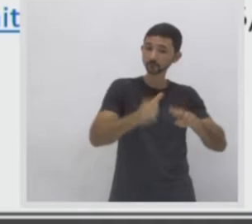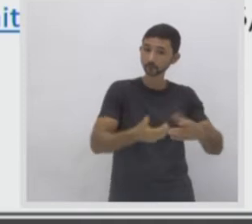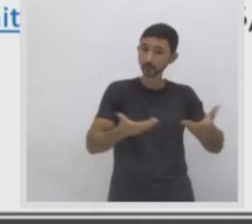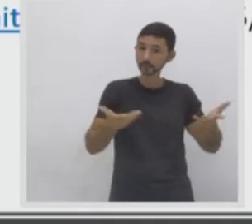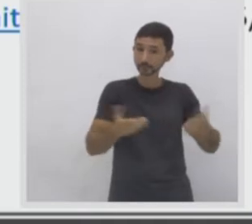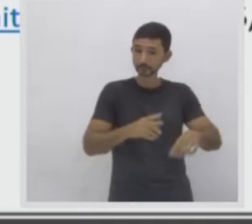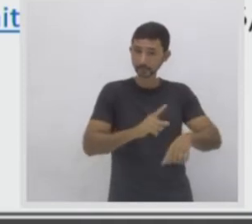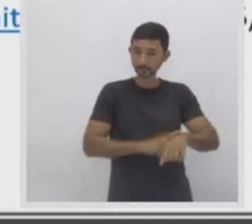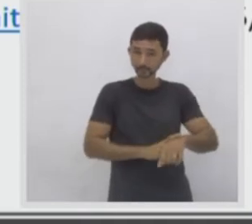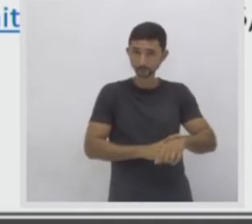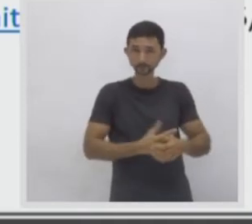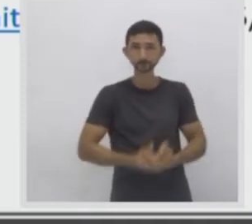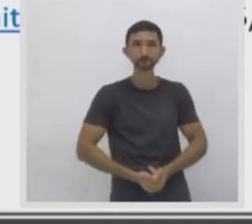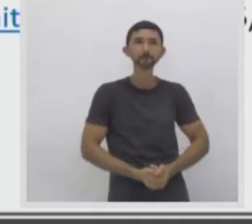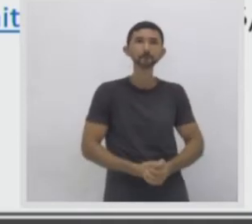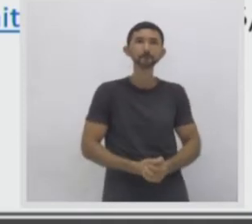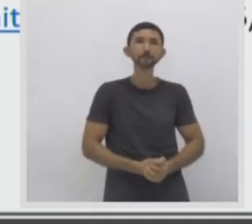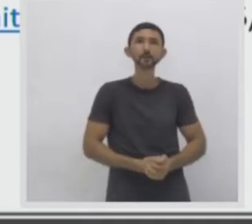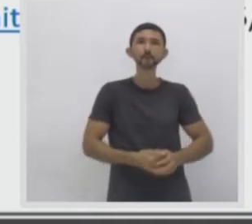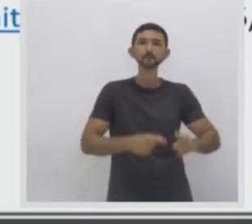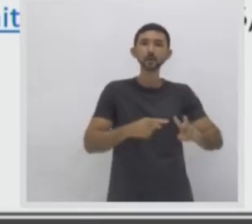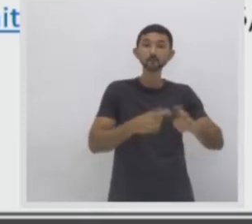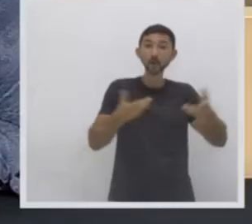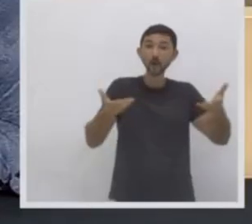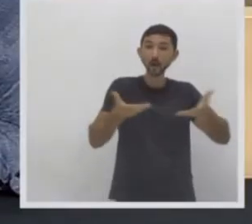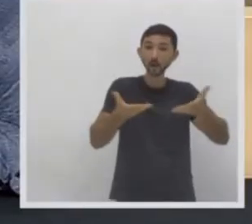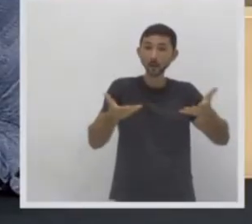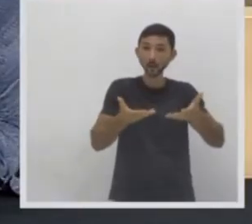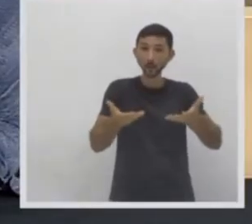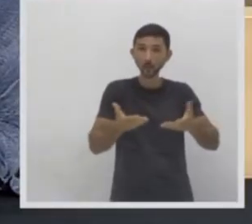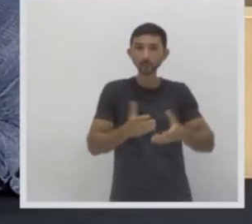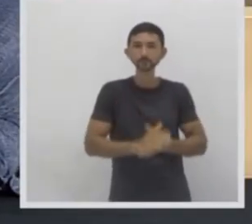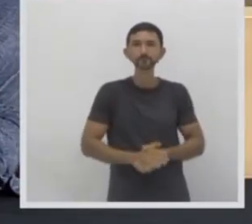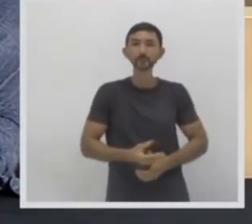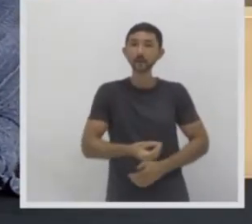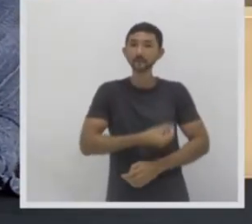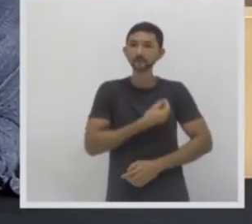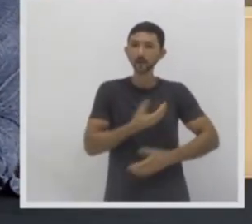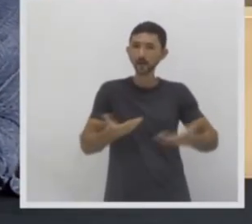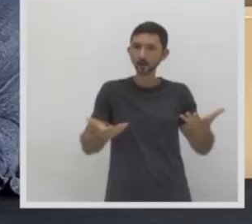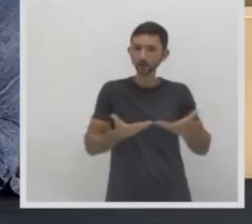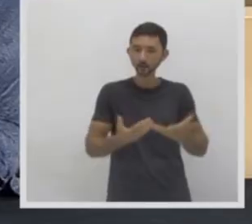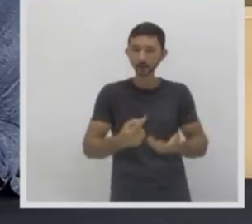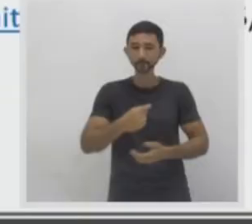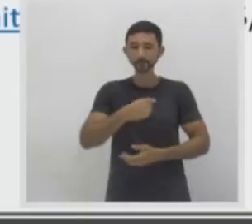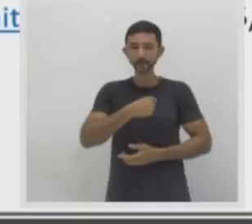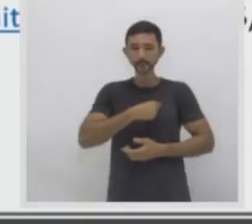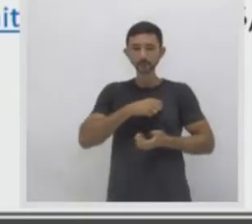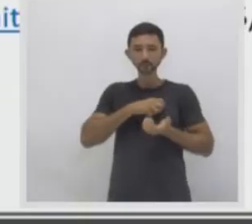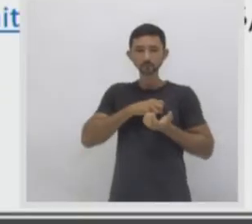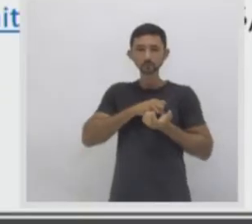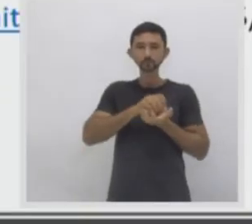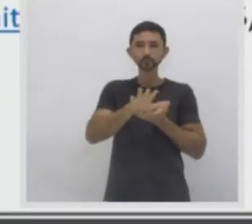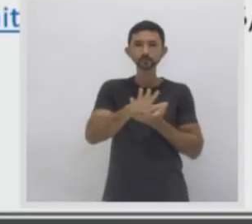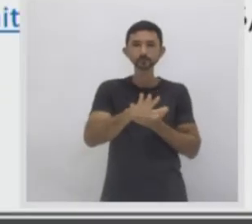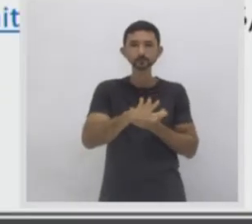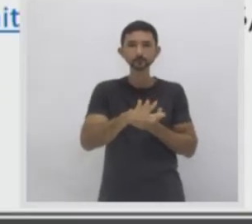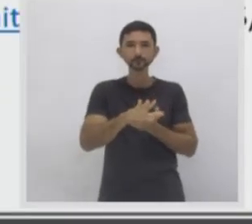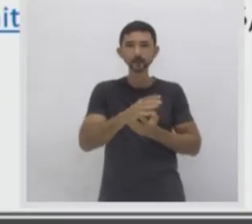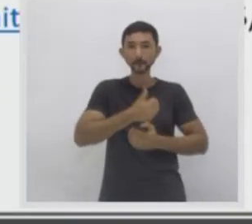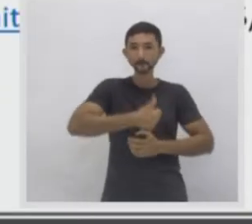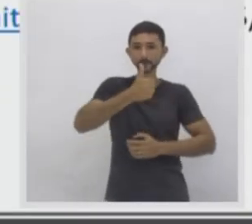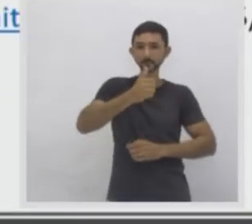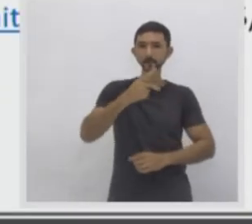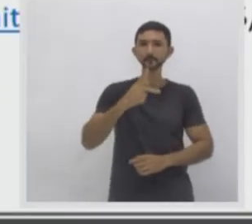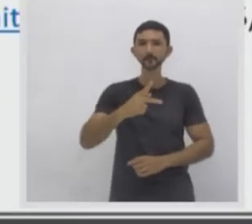o tempo. Estamos falando no presente, no momento que estamos vivendo agora. Eu transmito, é a primeira pessoa do